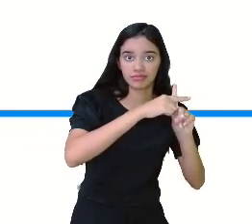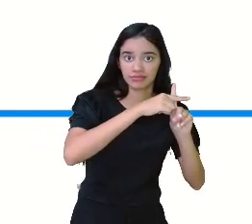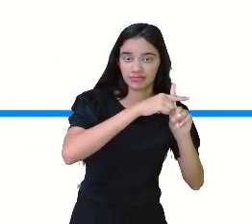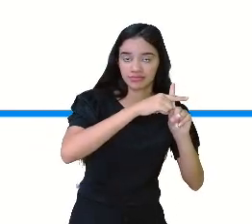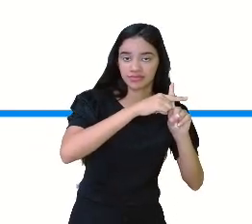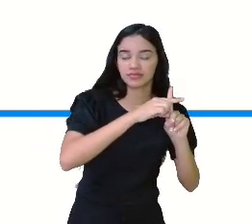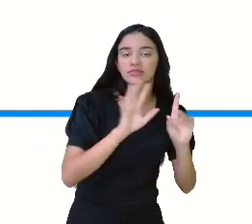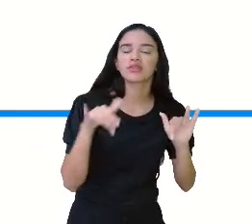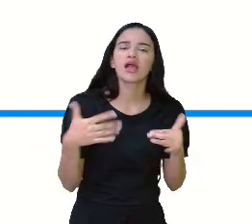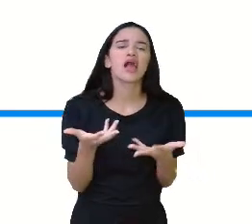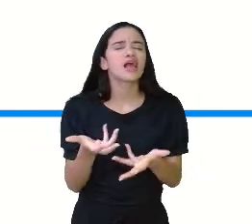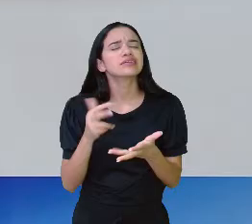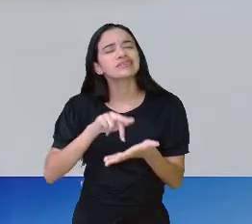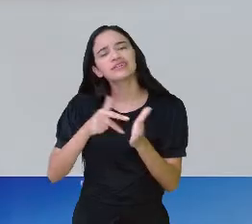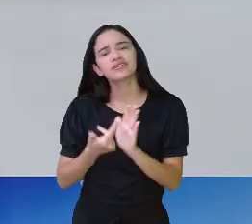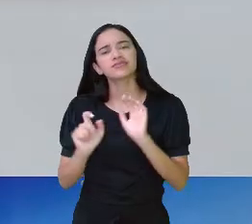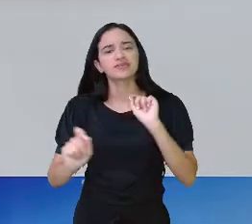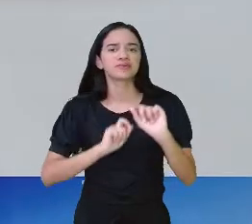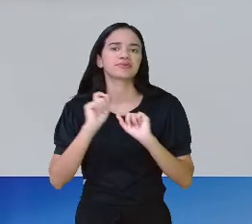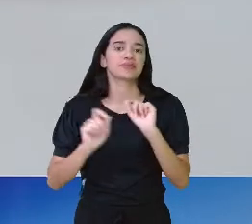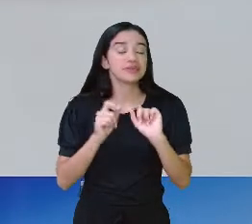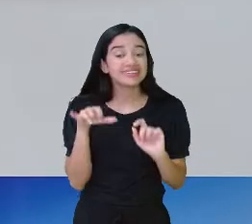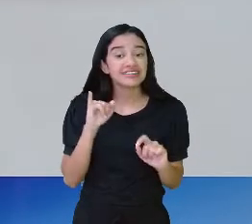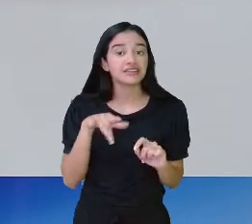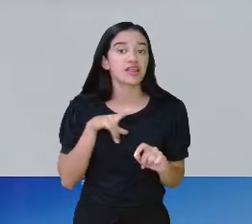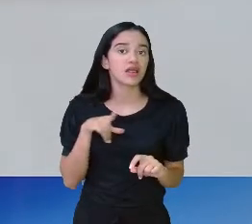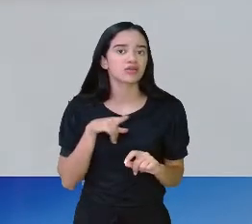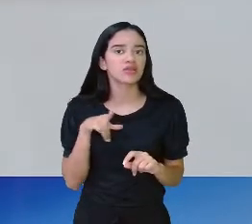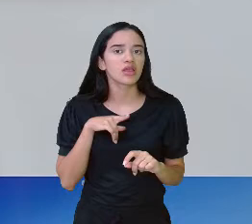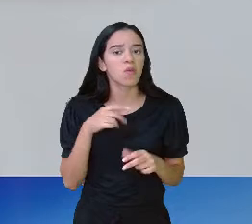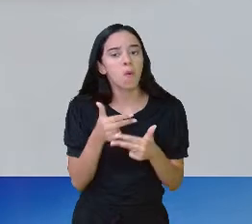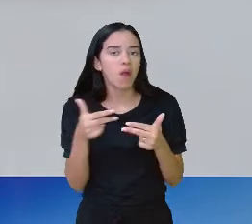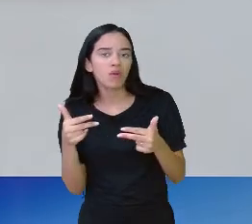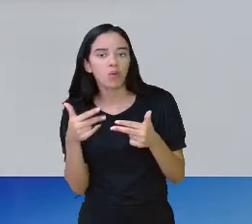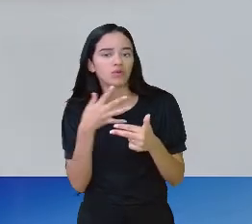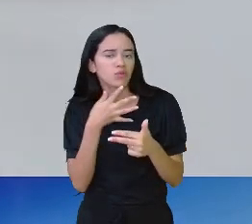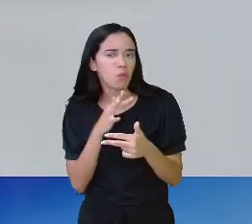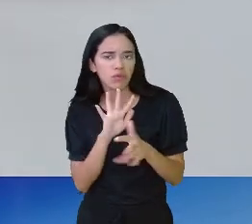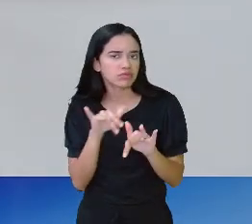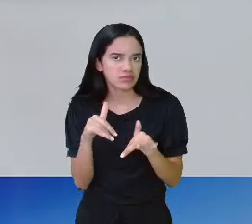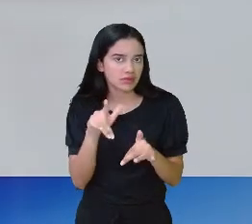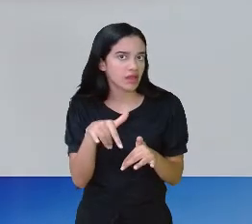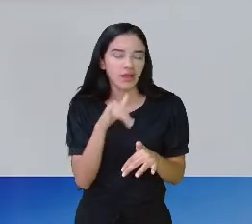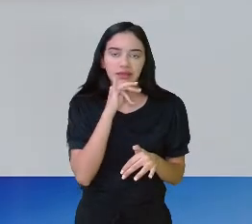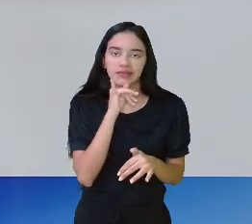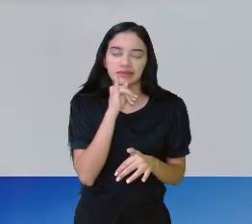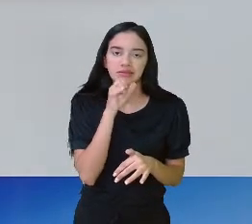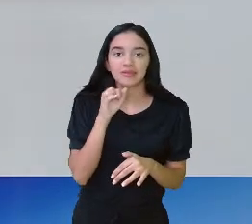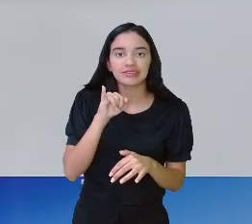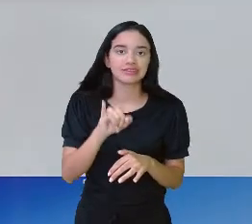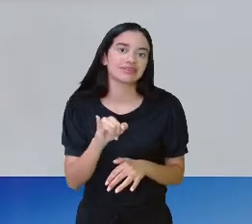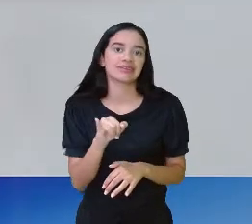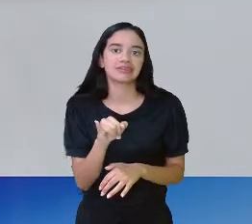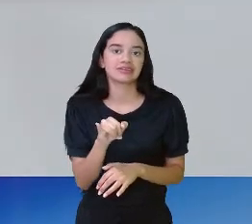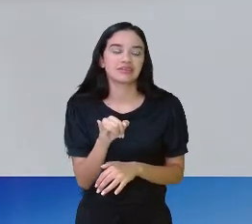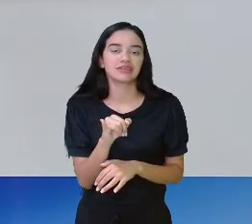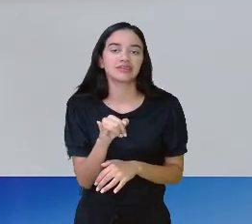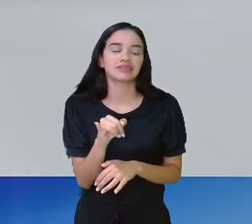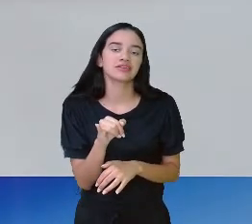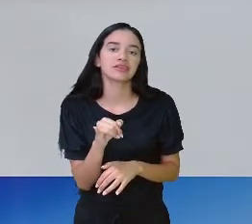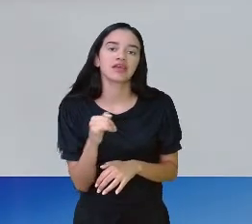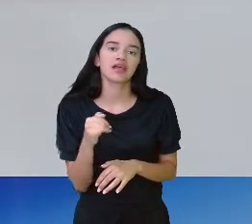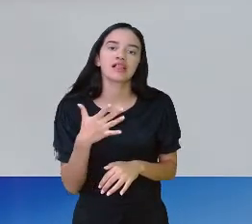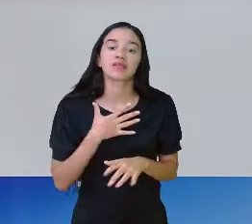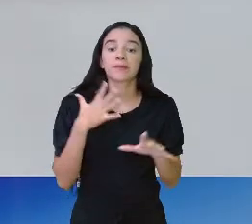da adição. Ele está querendo me dizer que se eu tenho um elemento desconhecido, se na